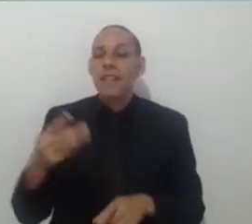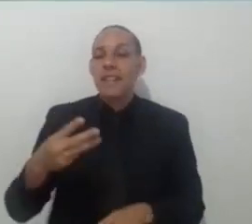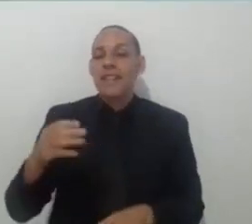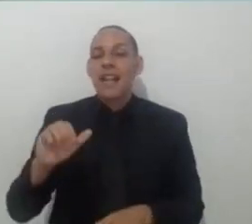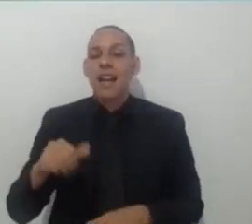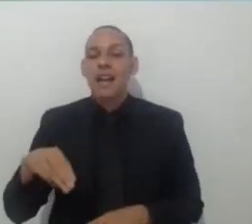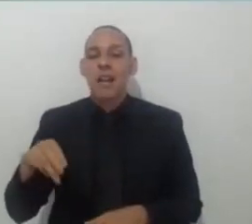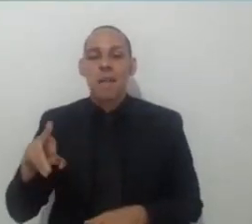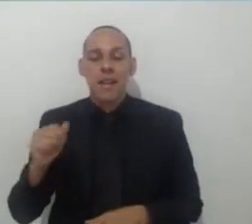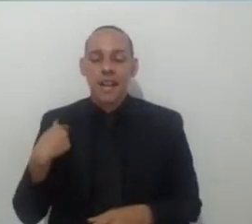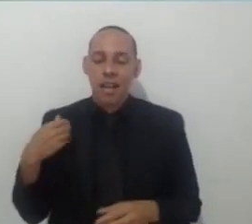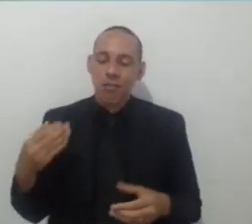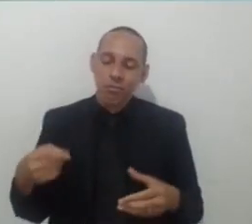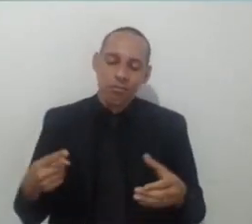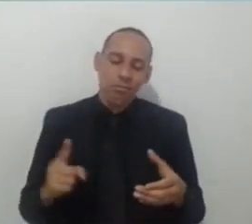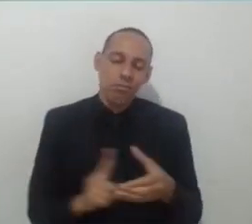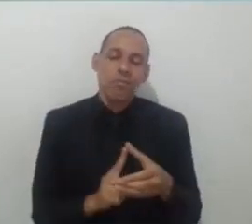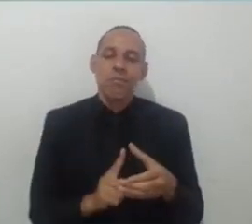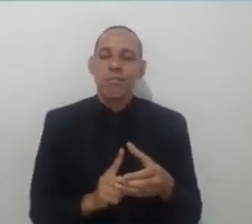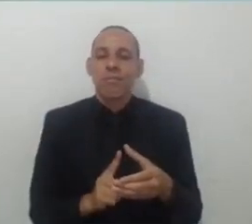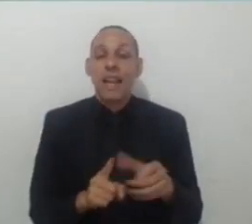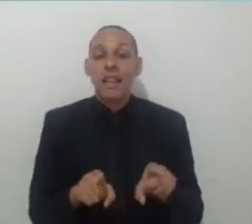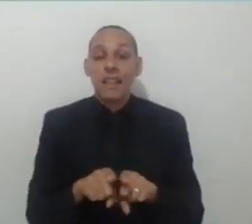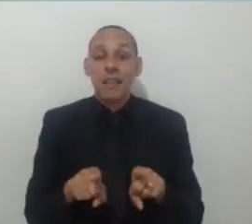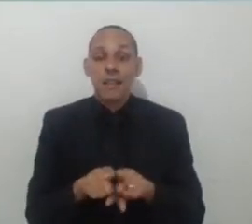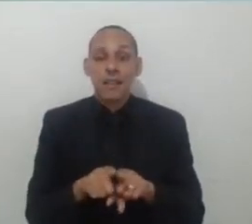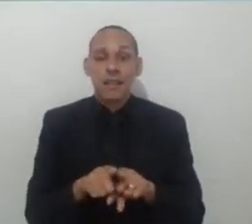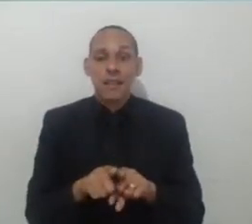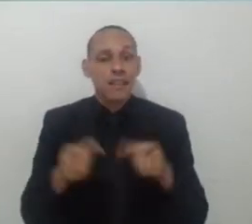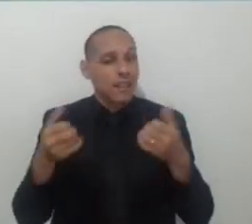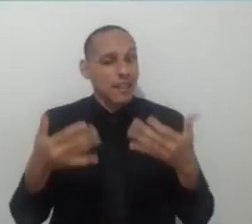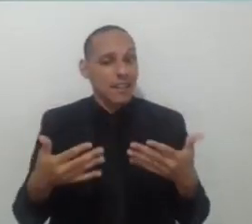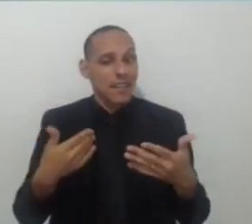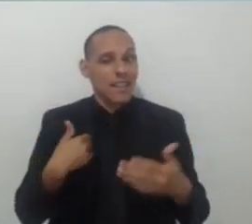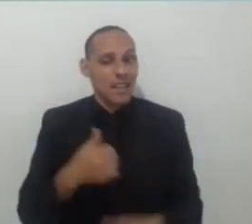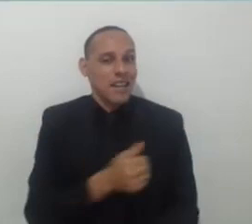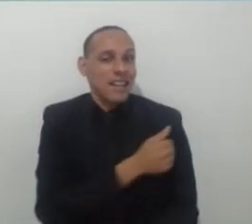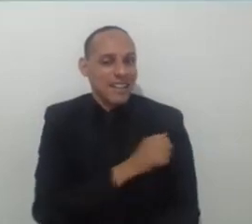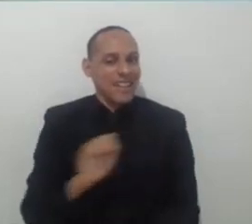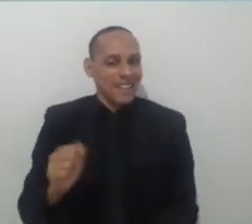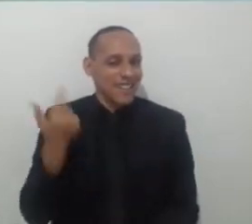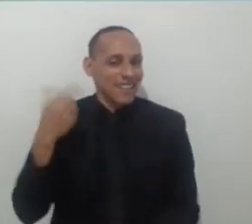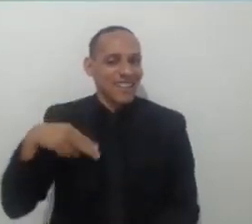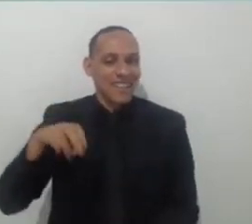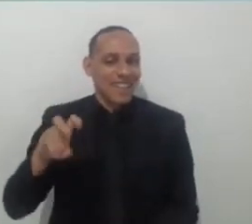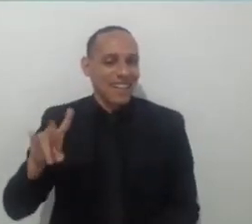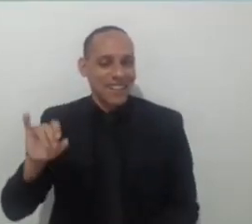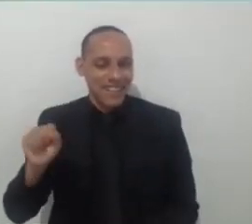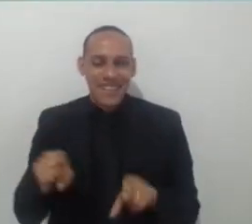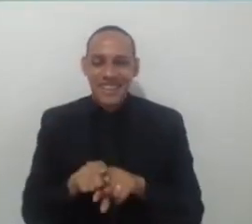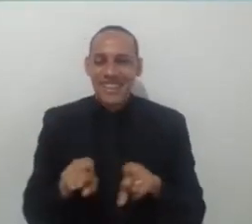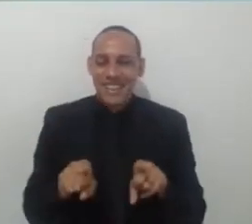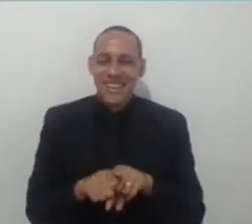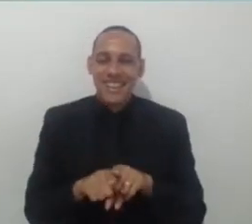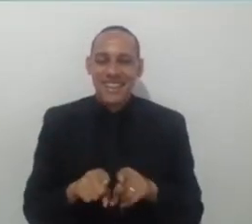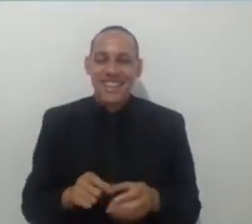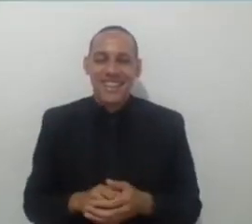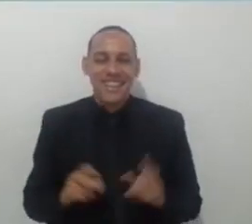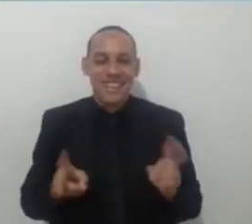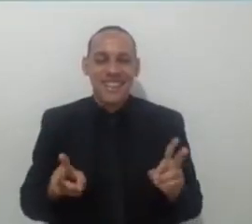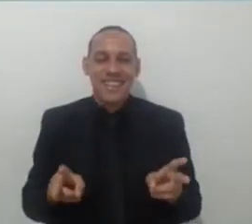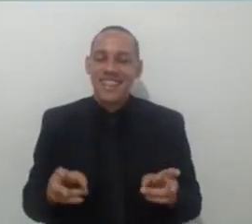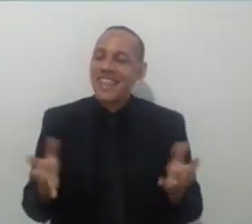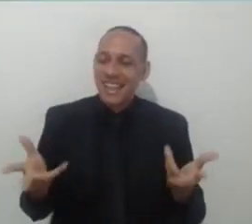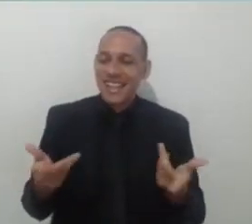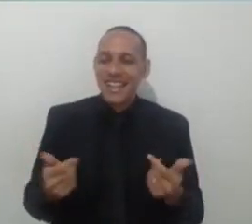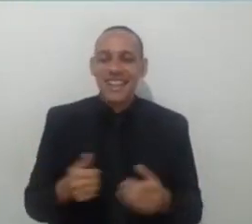parte. E também só esclarecer que eu também sou aluna Neves, viu? Sou ex-Neves, sou Neves para sempre. Maravilha, minha vida inteira Neves,